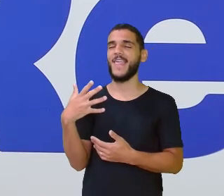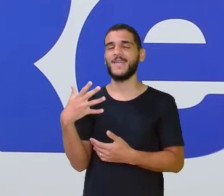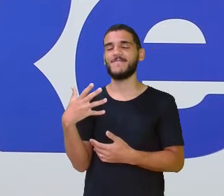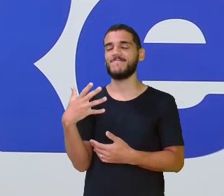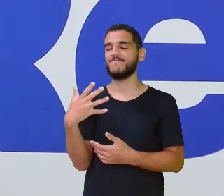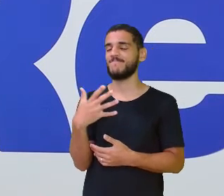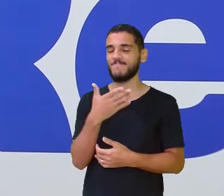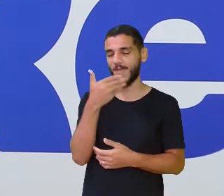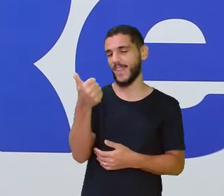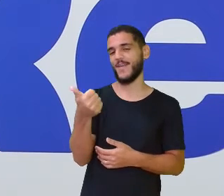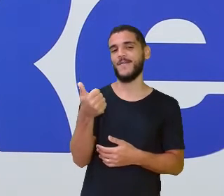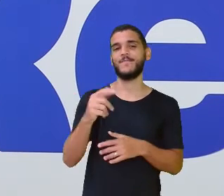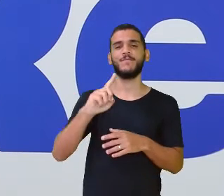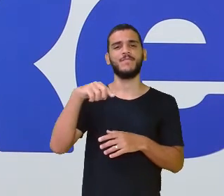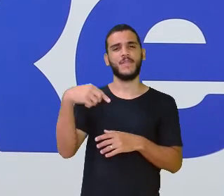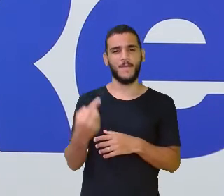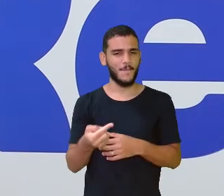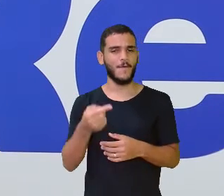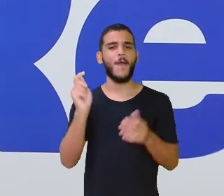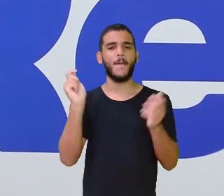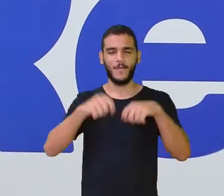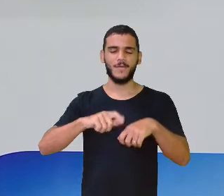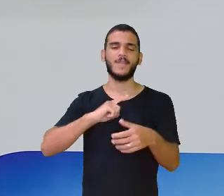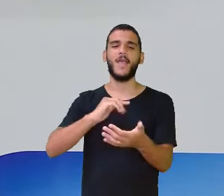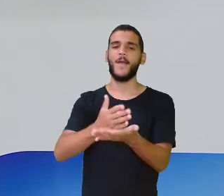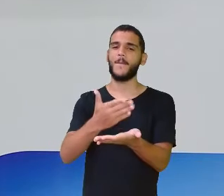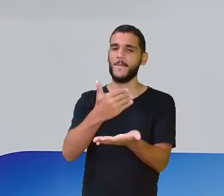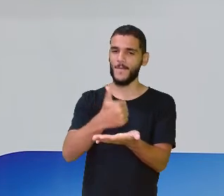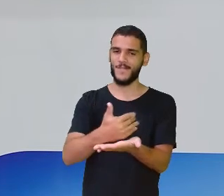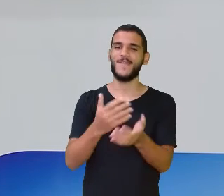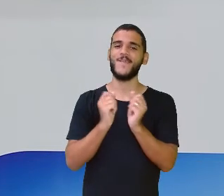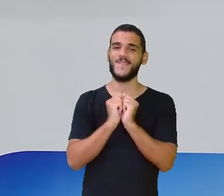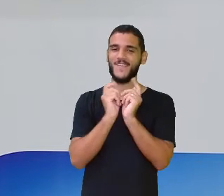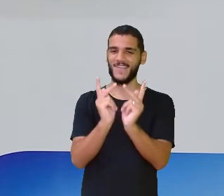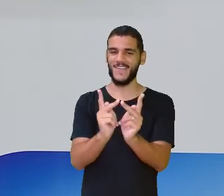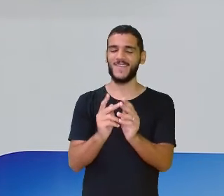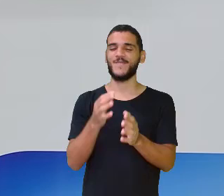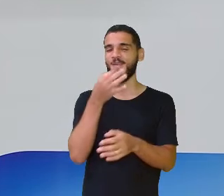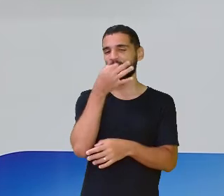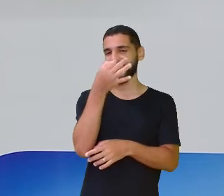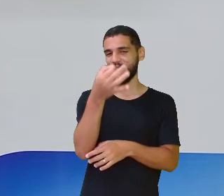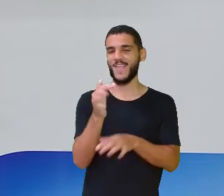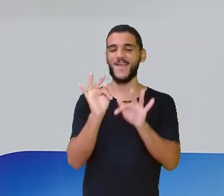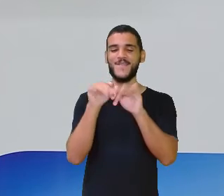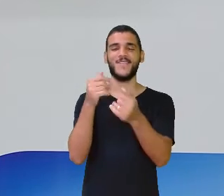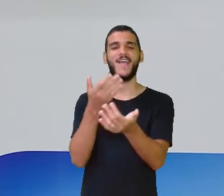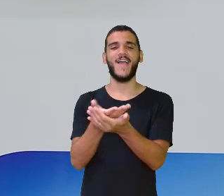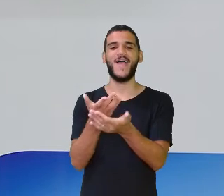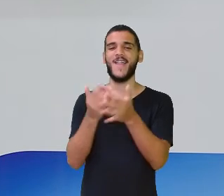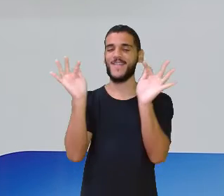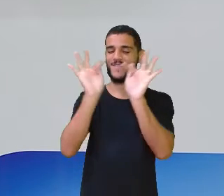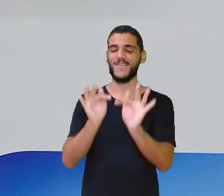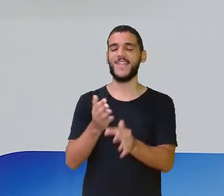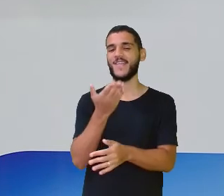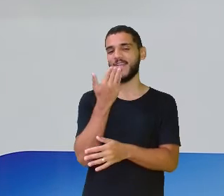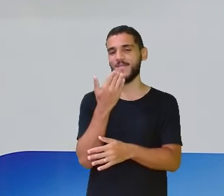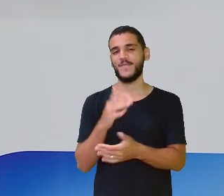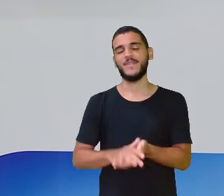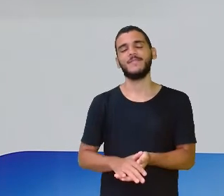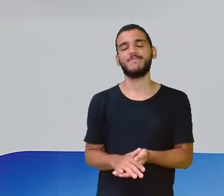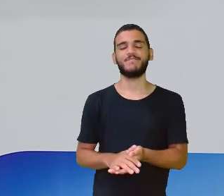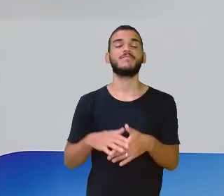vez, professora, pode trazer esse bolinho. Olha a sugestão aí, terminar a aula feliz comendo. Tem coisa melhor?